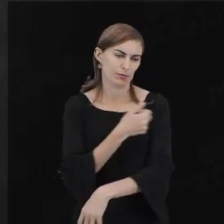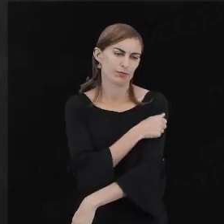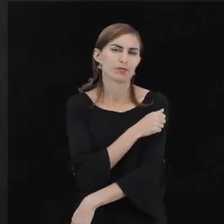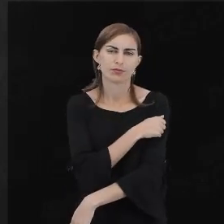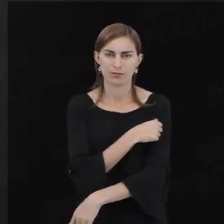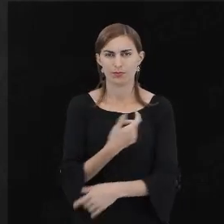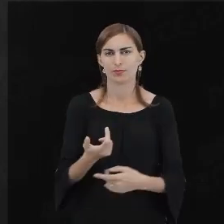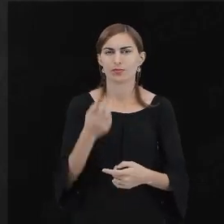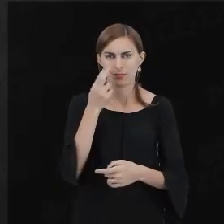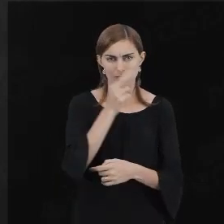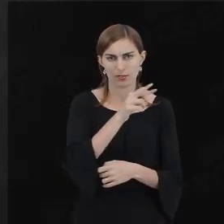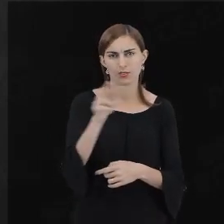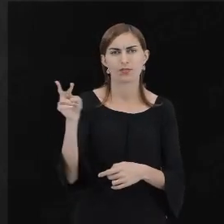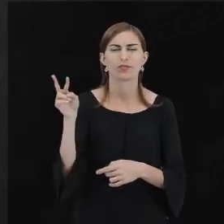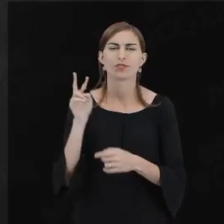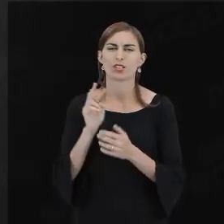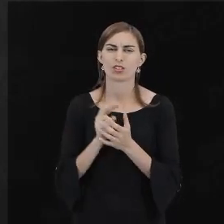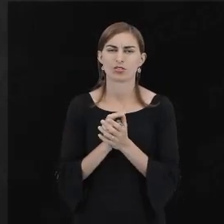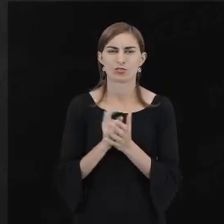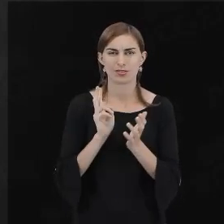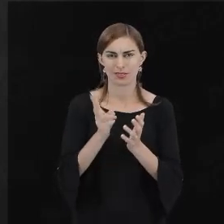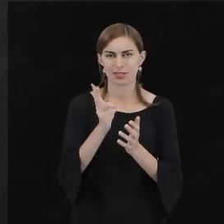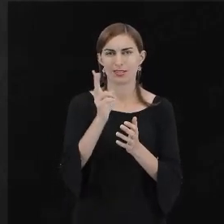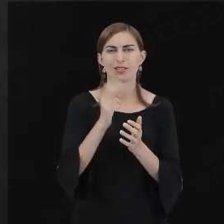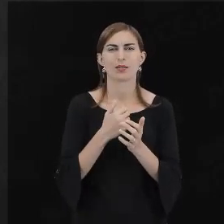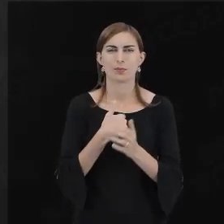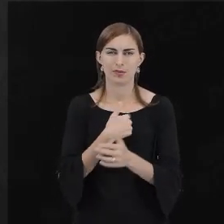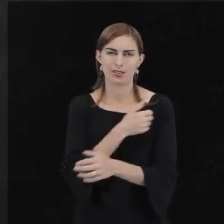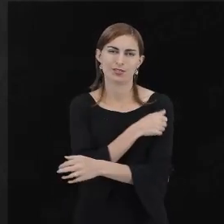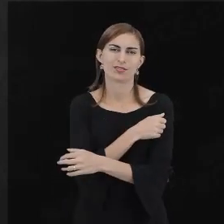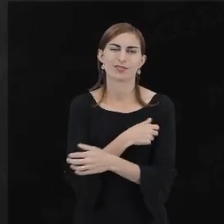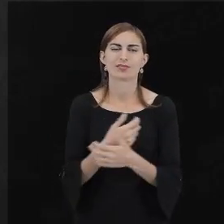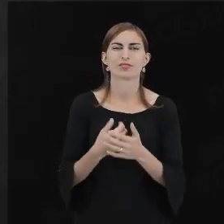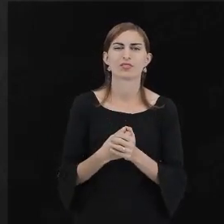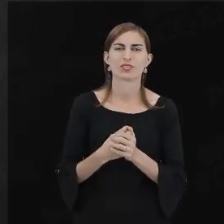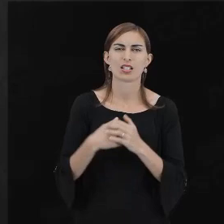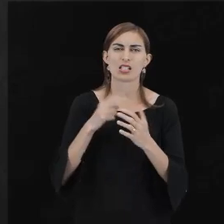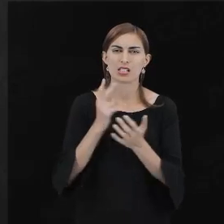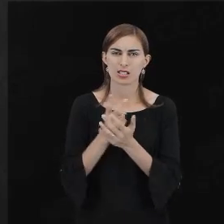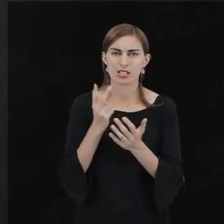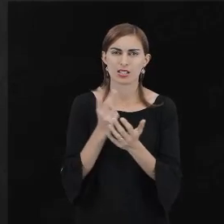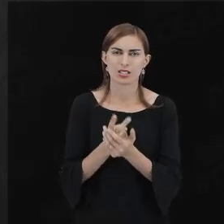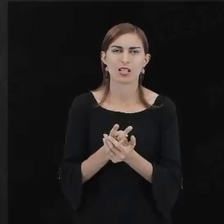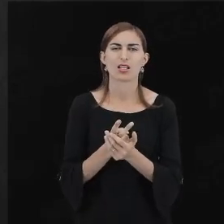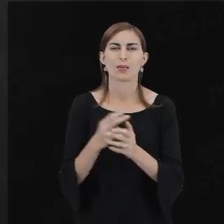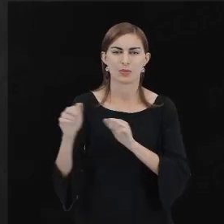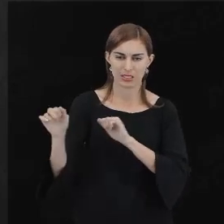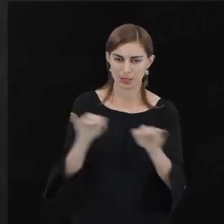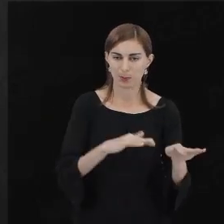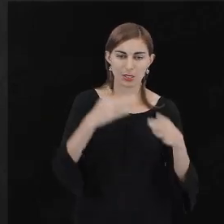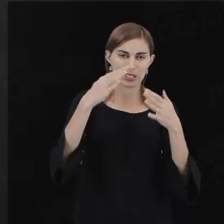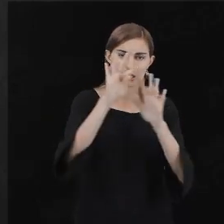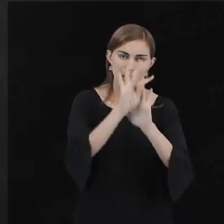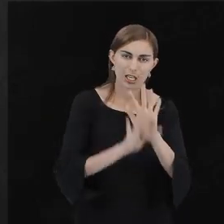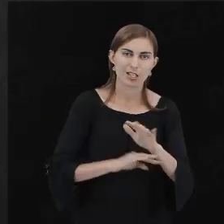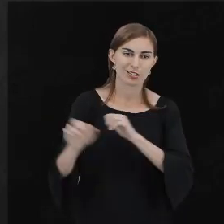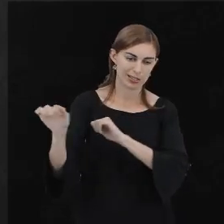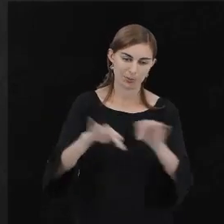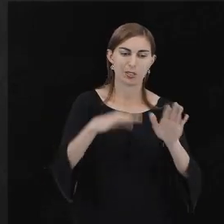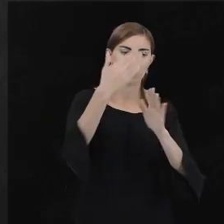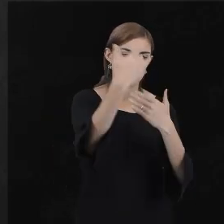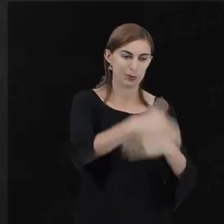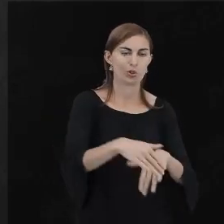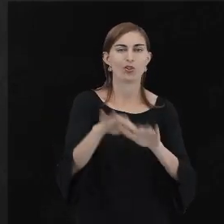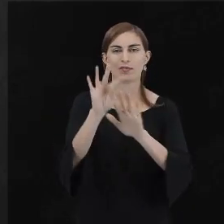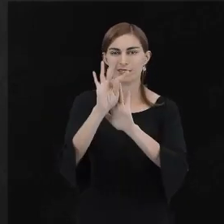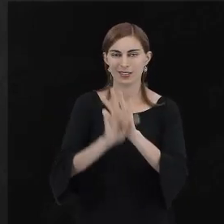devolvendo. Muitas vezes o aluno não tem o tempo da reflexão para repensar, nem o professor o tempo de repensar o seu ensino. Então, esse sentido